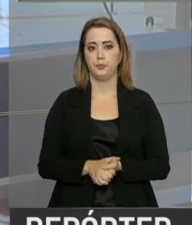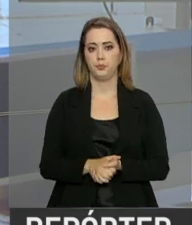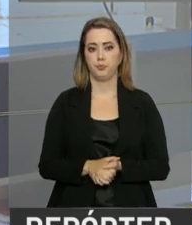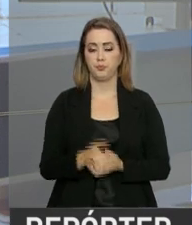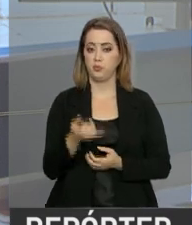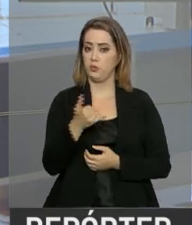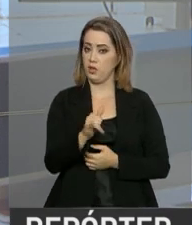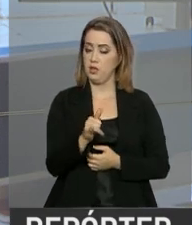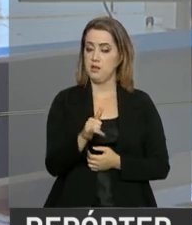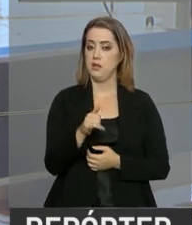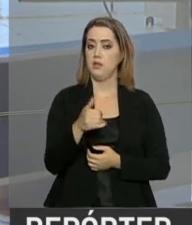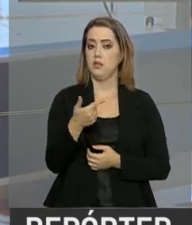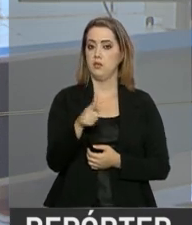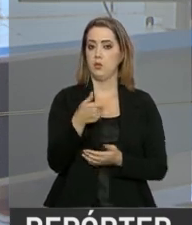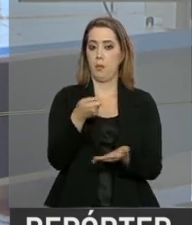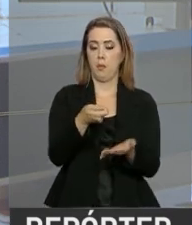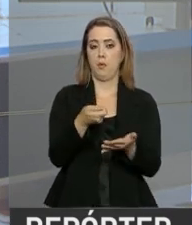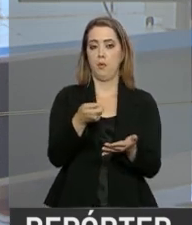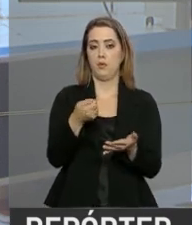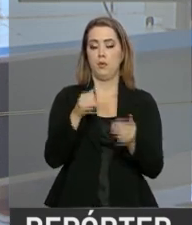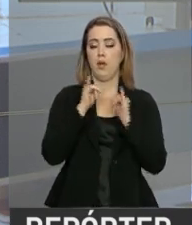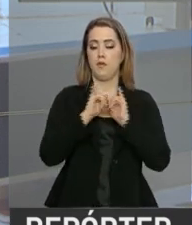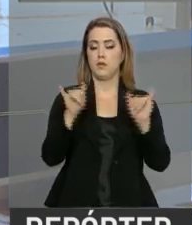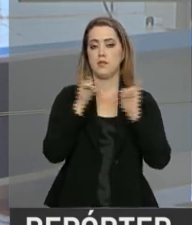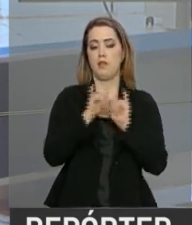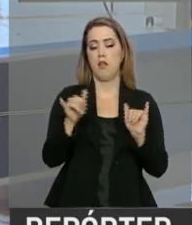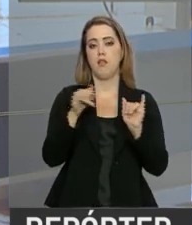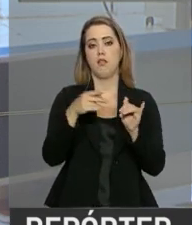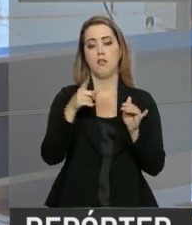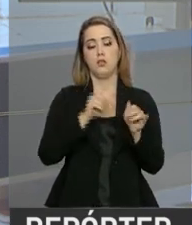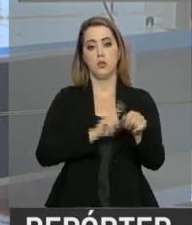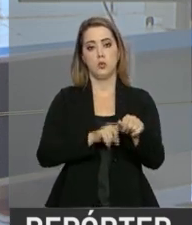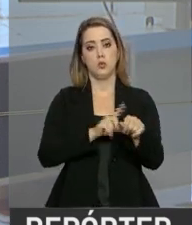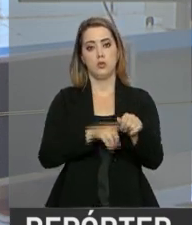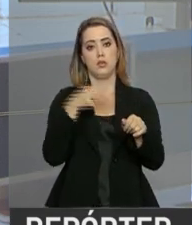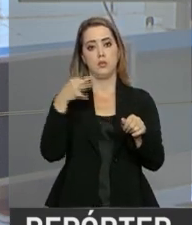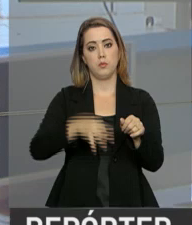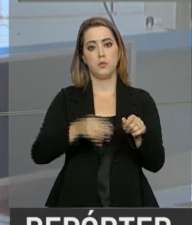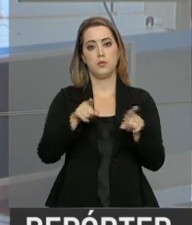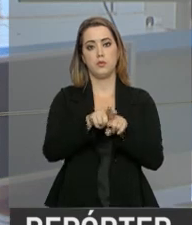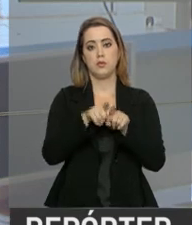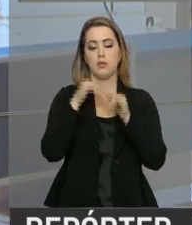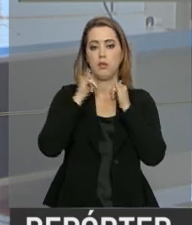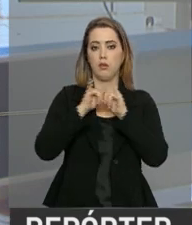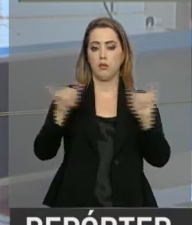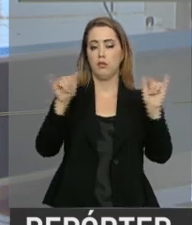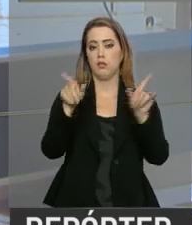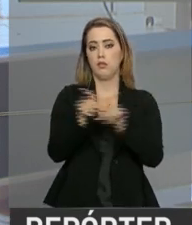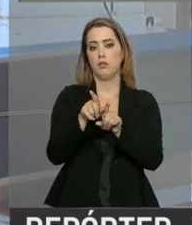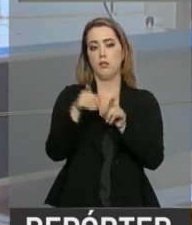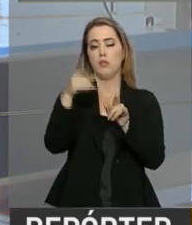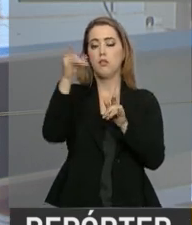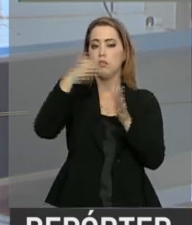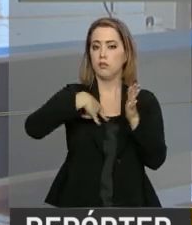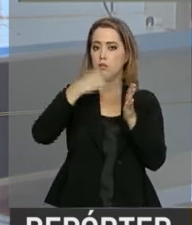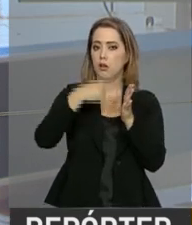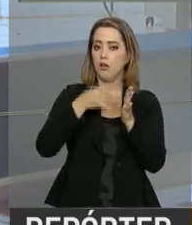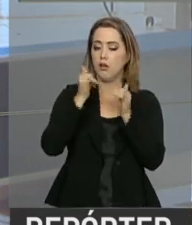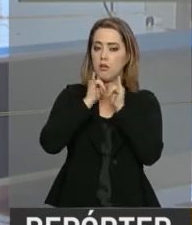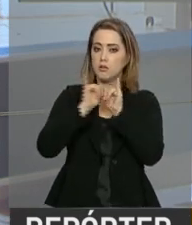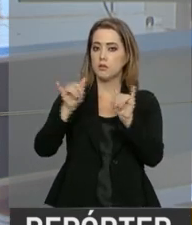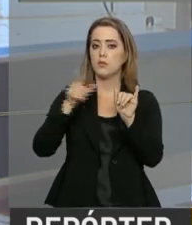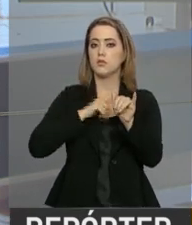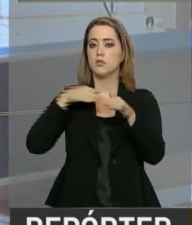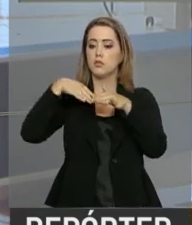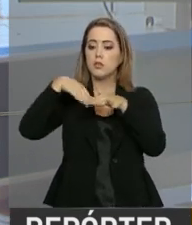não entregar no prazo ou quiser fazer mudanças a declaração retificadora da regularização de ativos no exterior pode ser enviada até